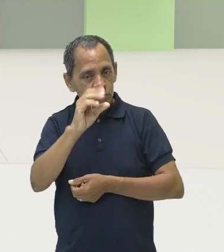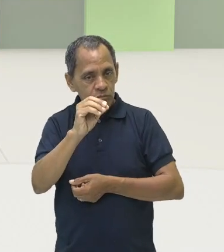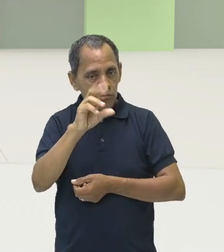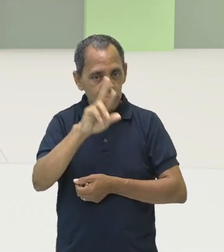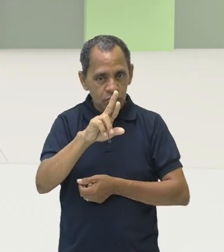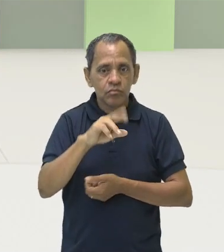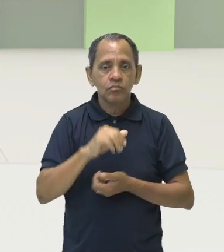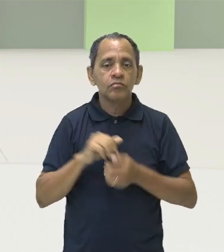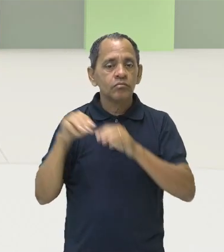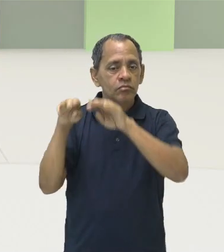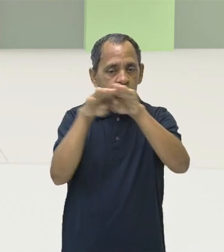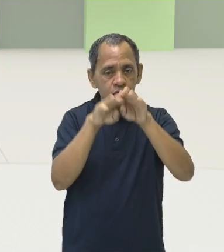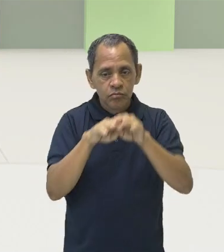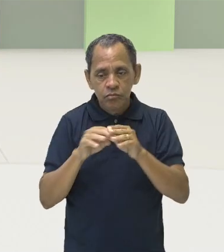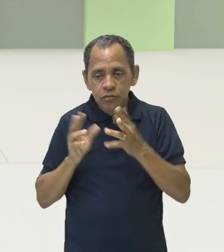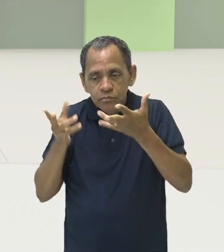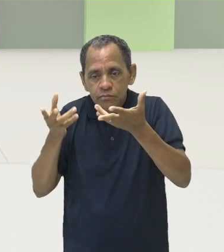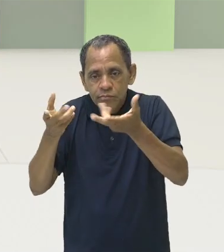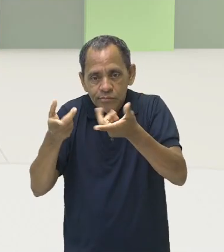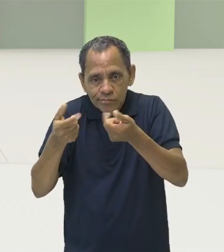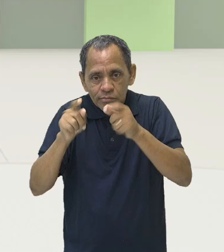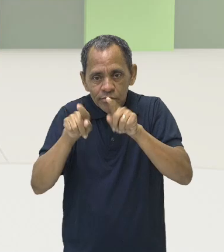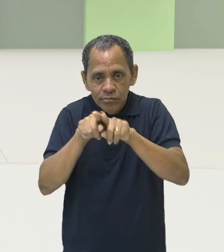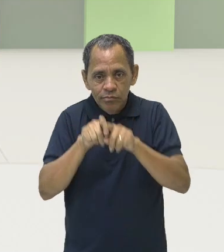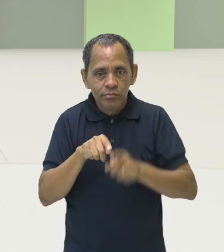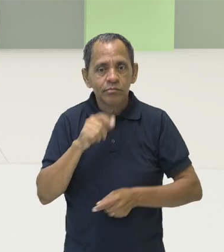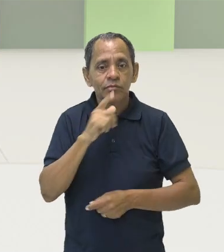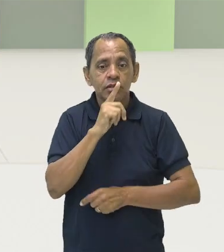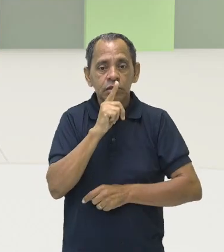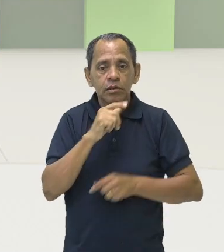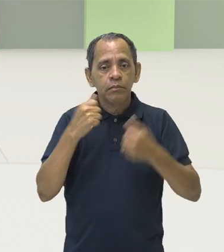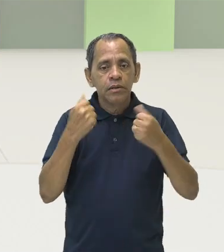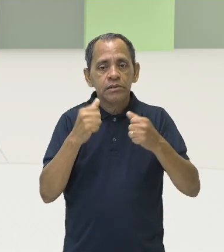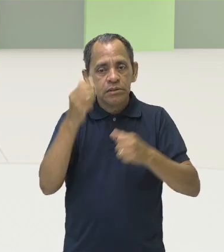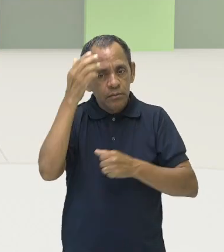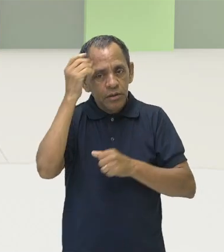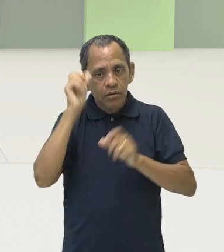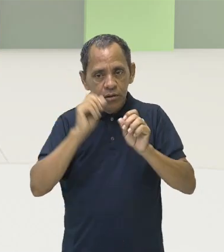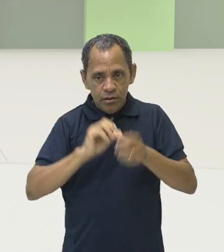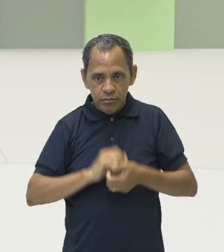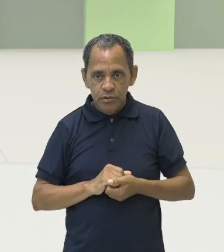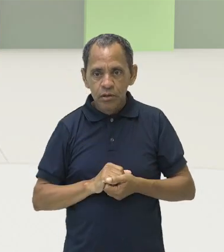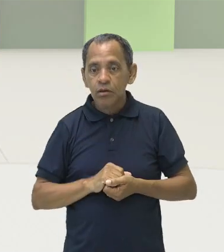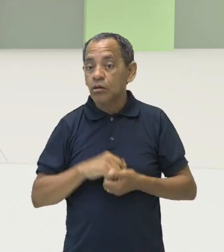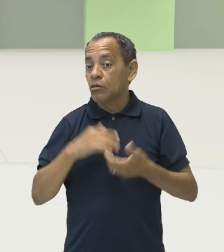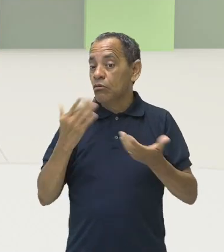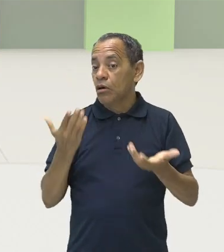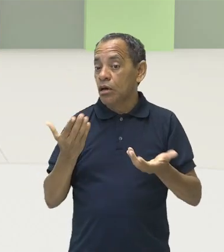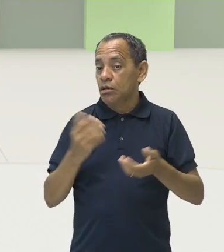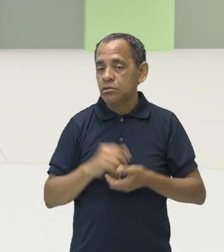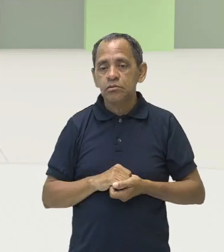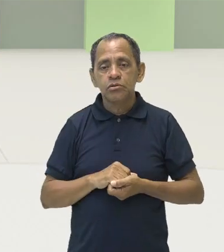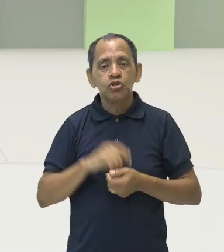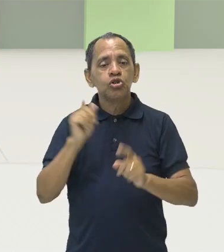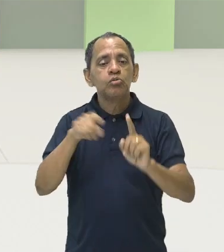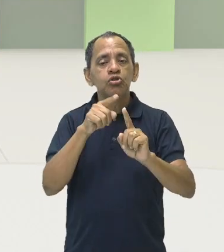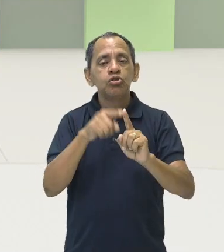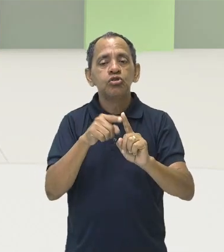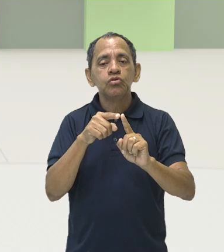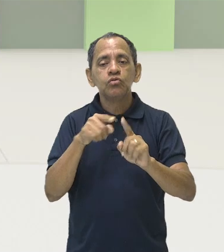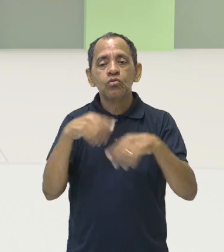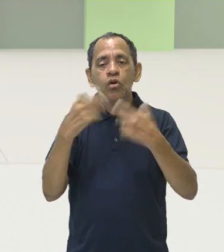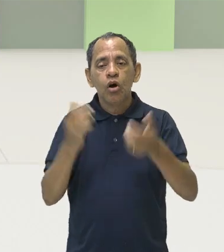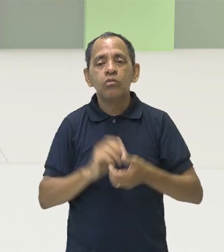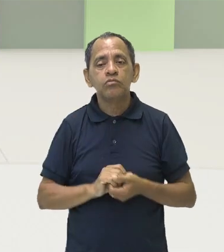os padrões de qualidade da água. A gente precisa saber quais são esses padrões. E qual é o objetivo? Eles são fixados por